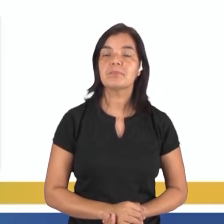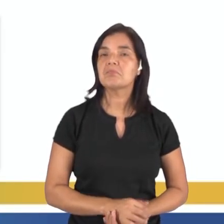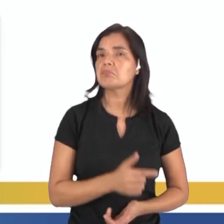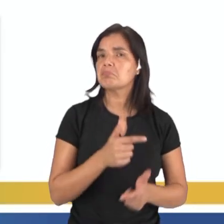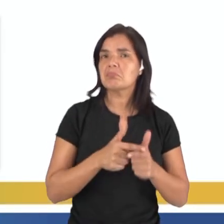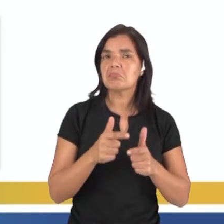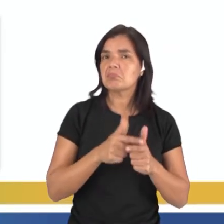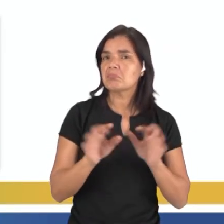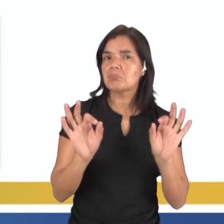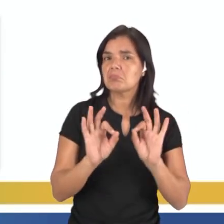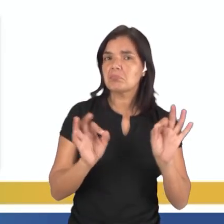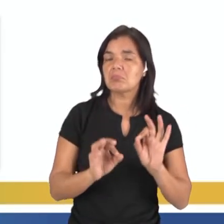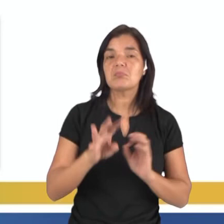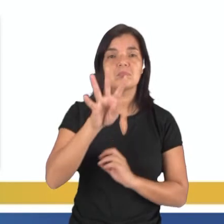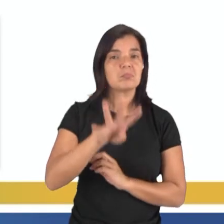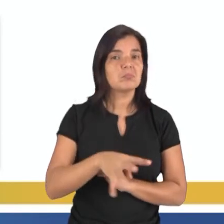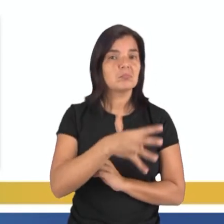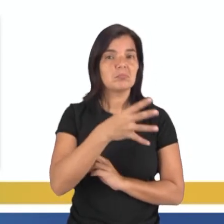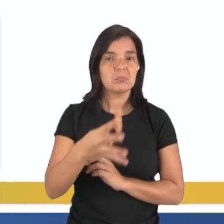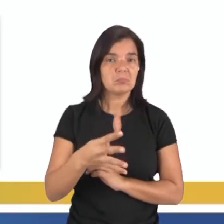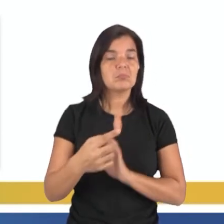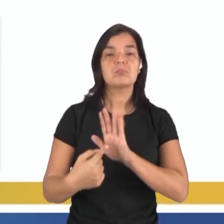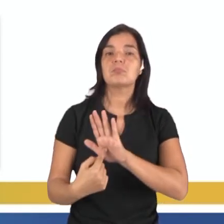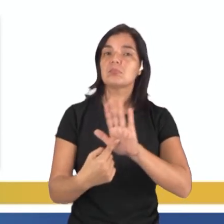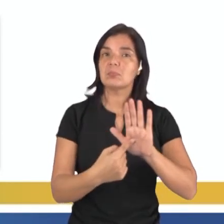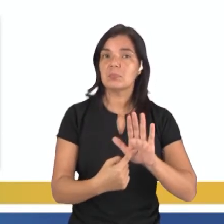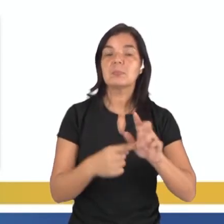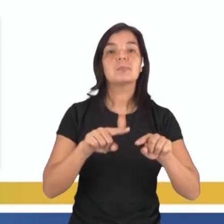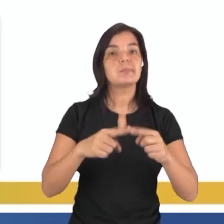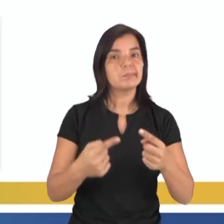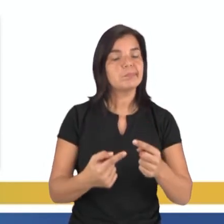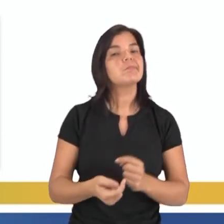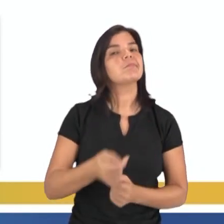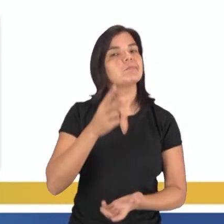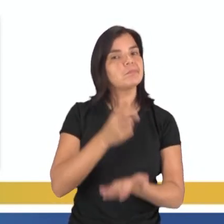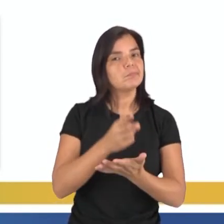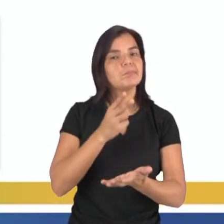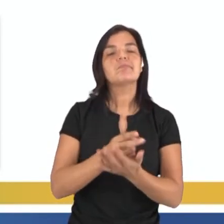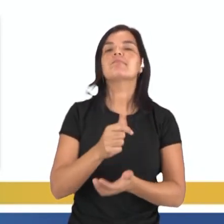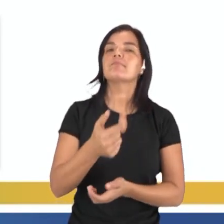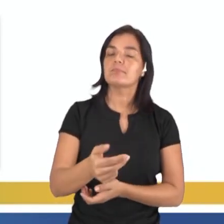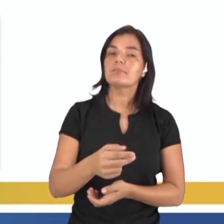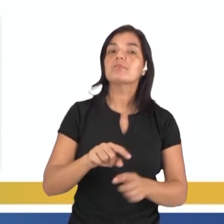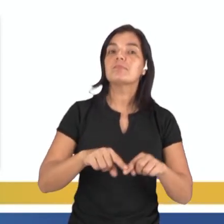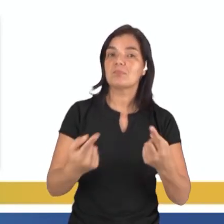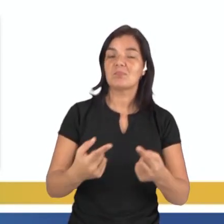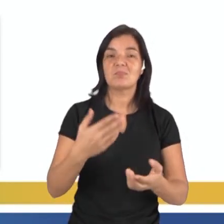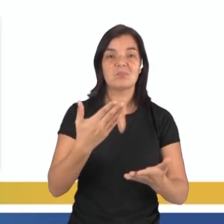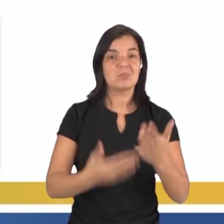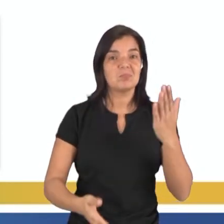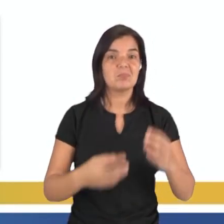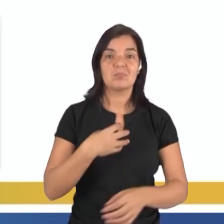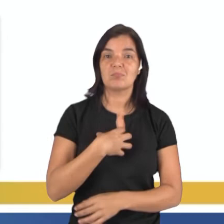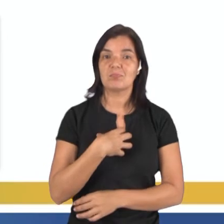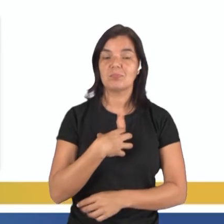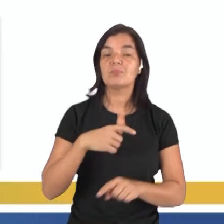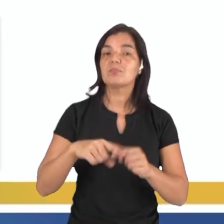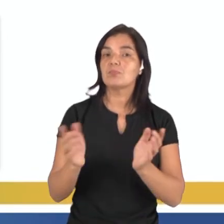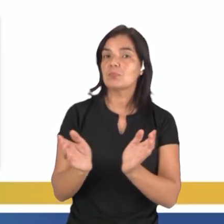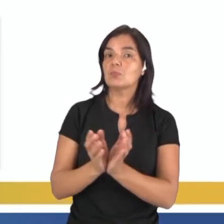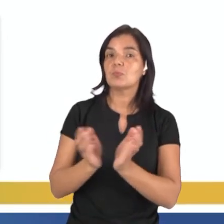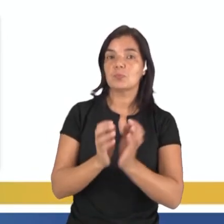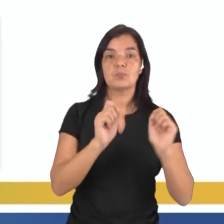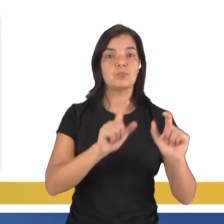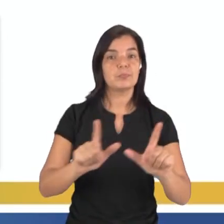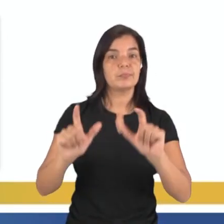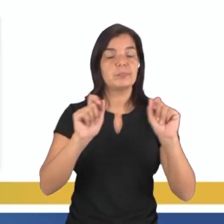Não há problemas em usar tabelas, né, numa apresentação, mas quase sempre isso resulta numa quebra de estilo no conjunto de